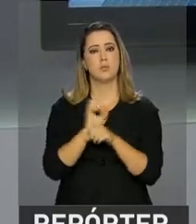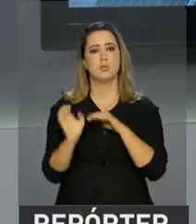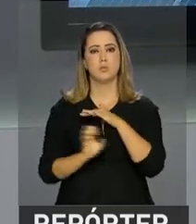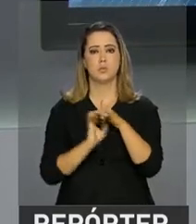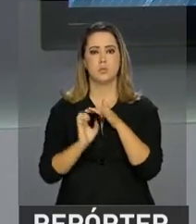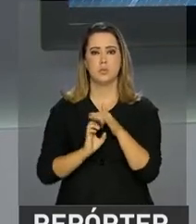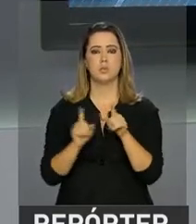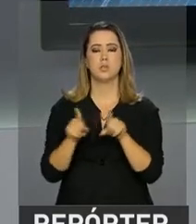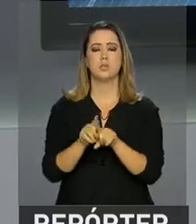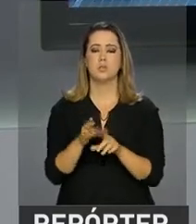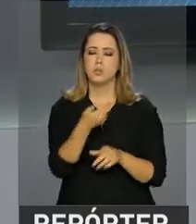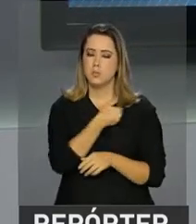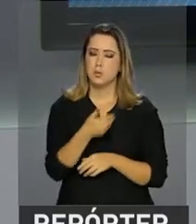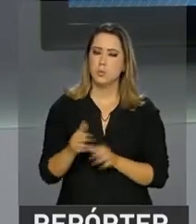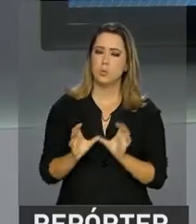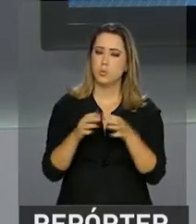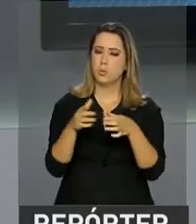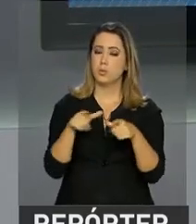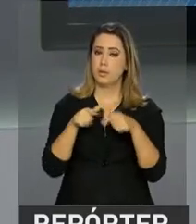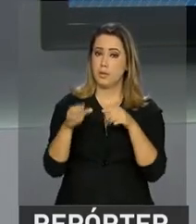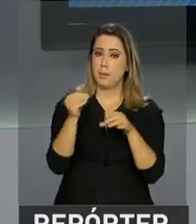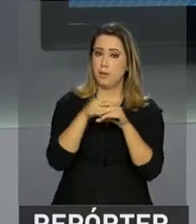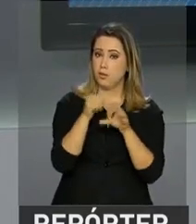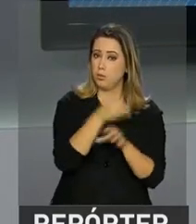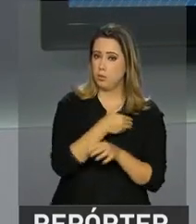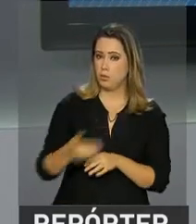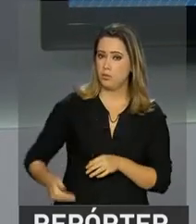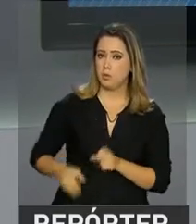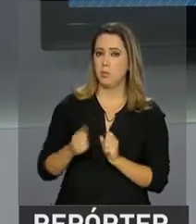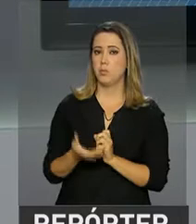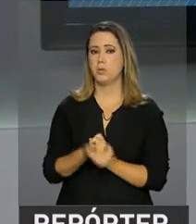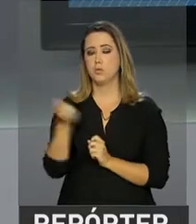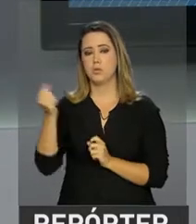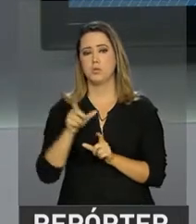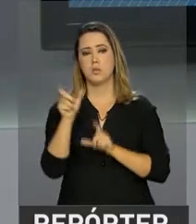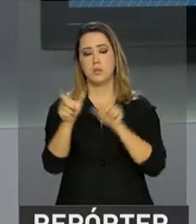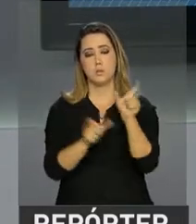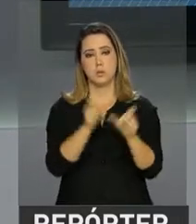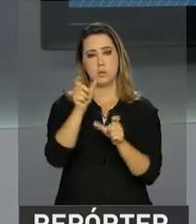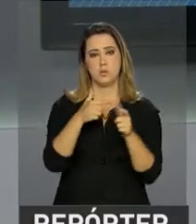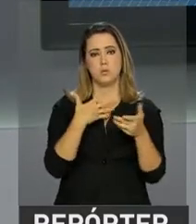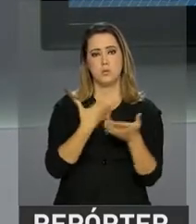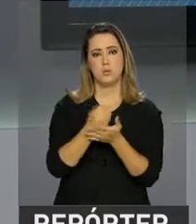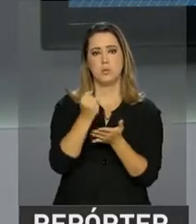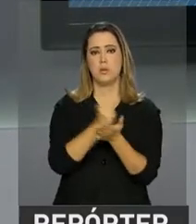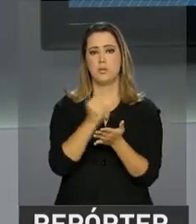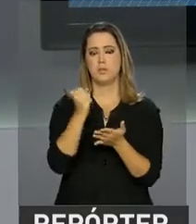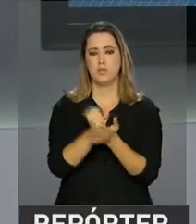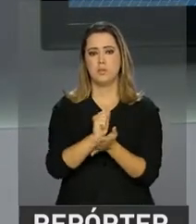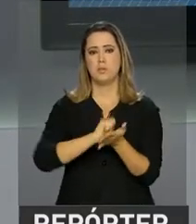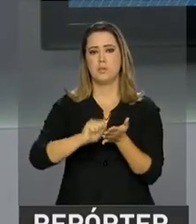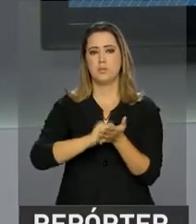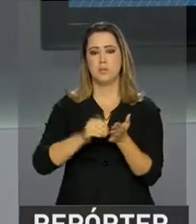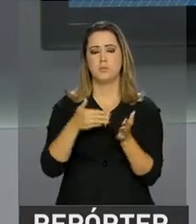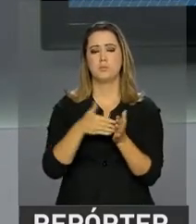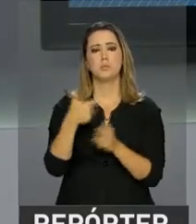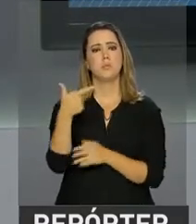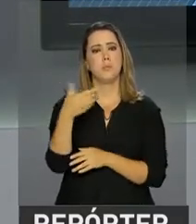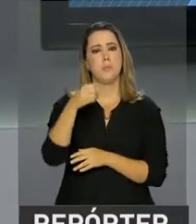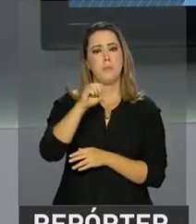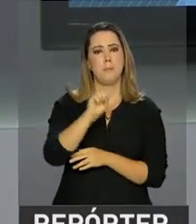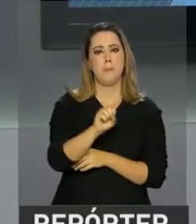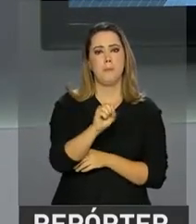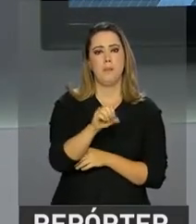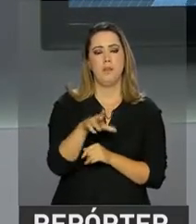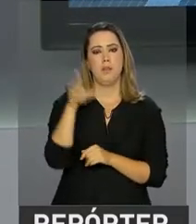públicos podem retirar os recursos da conta individual os trabalhadores que tiveram carteira assinada até 1988